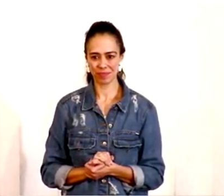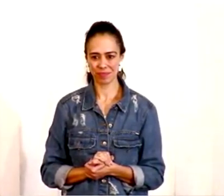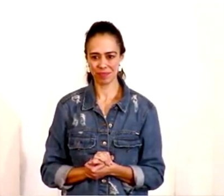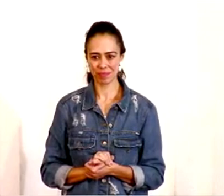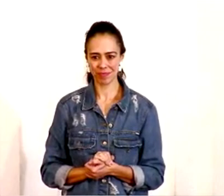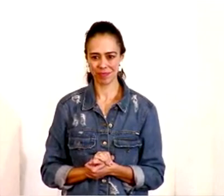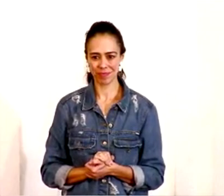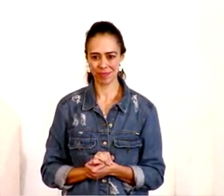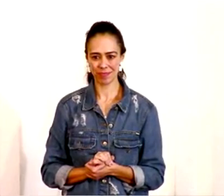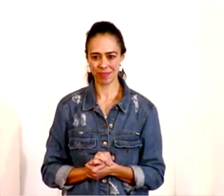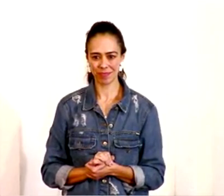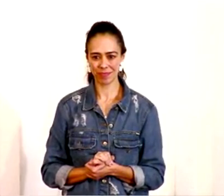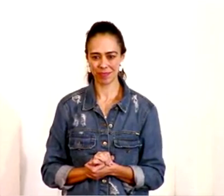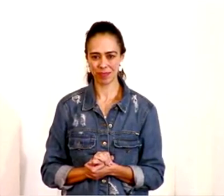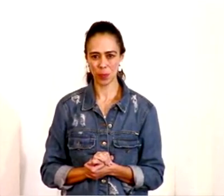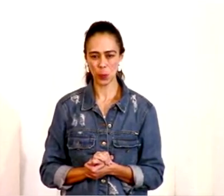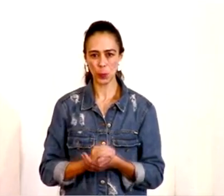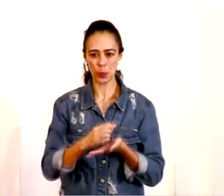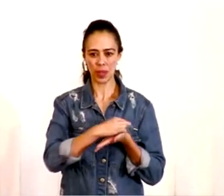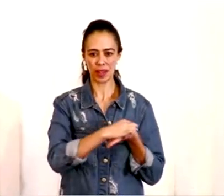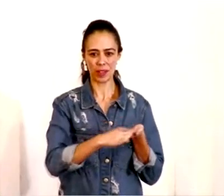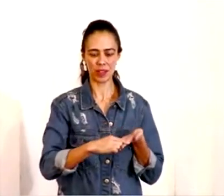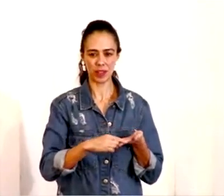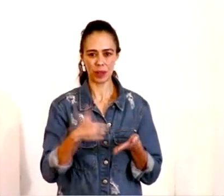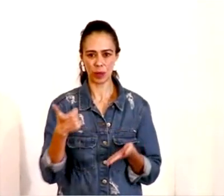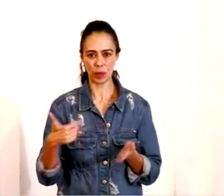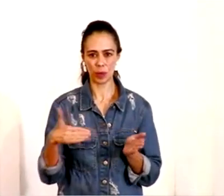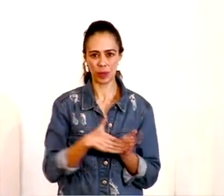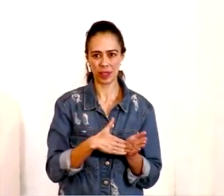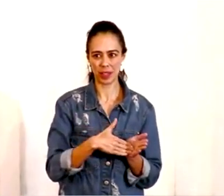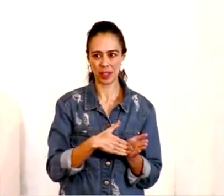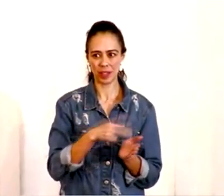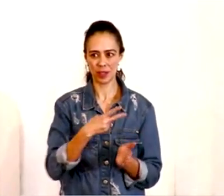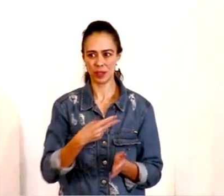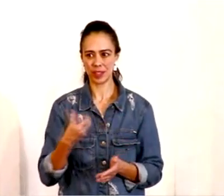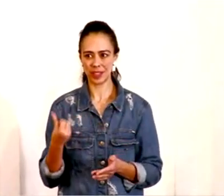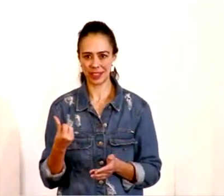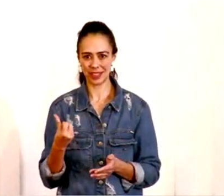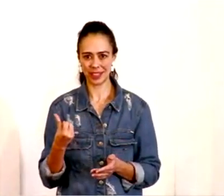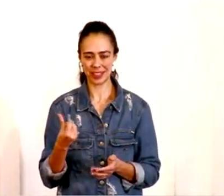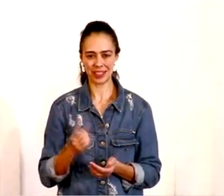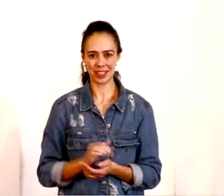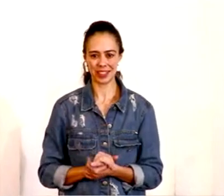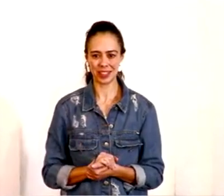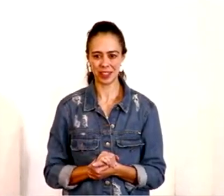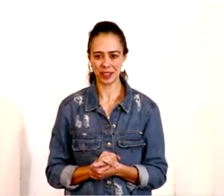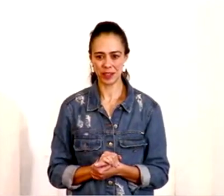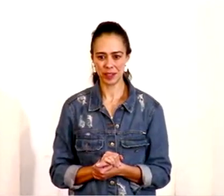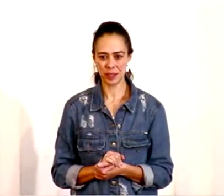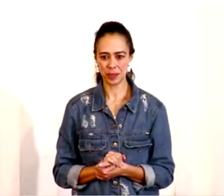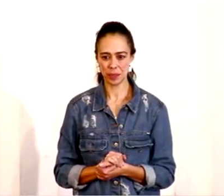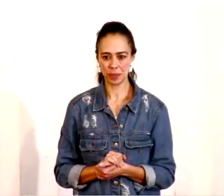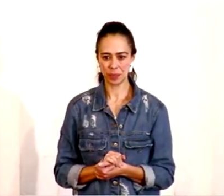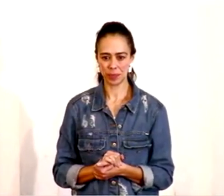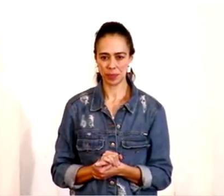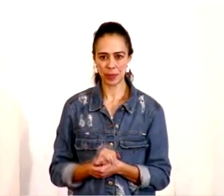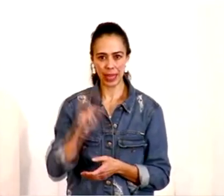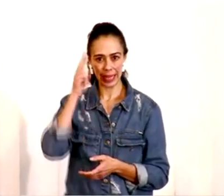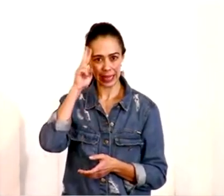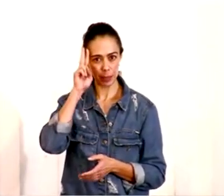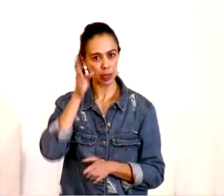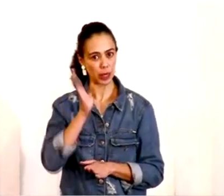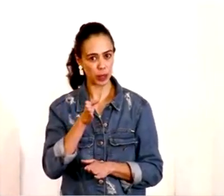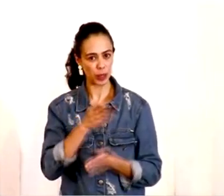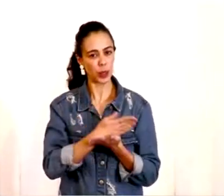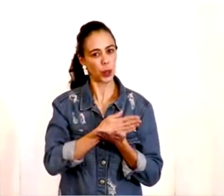Nós vamos expor dos versículos de 1 a 26, no entanto, eu quero ler primeiro os versículos